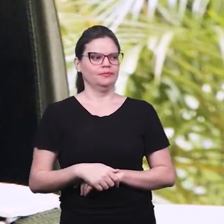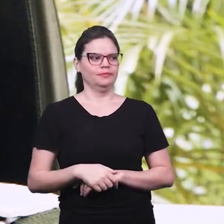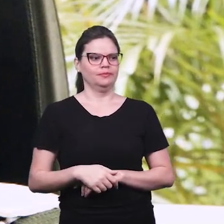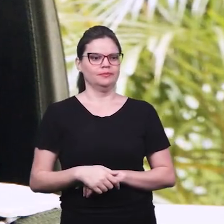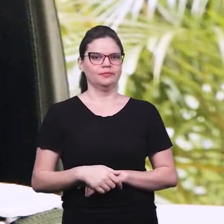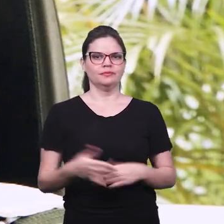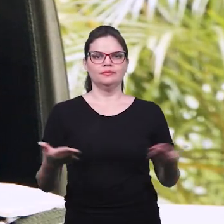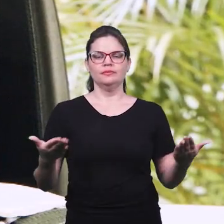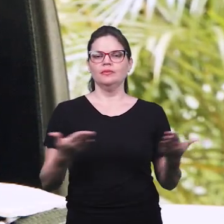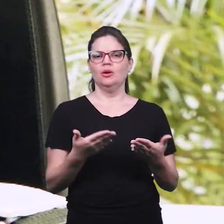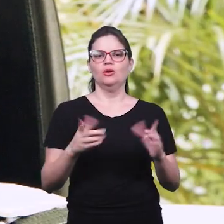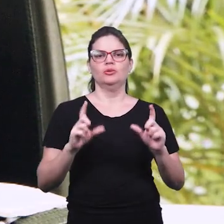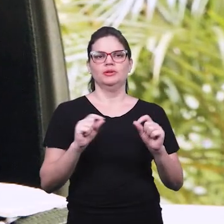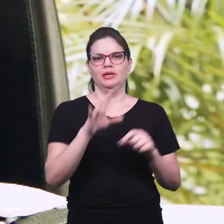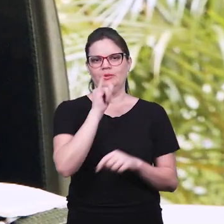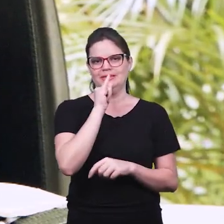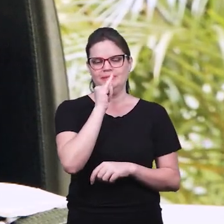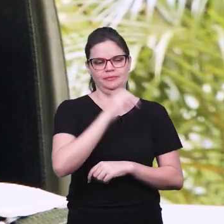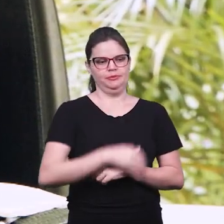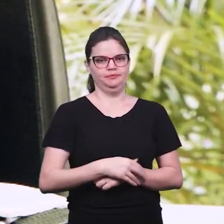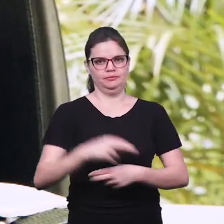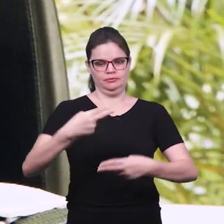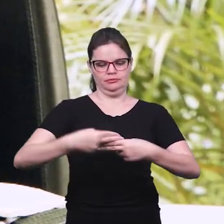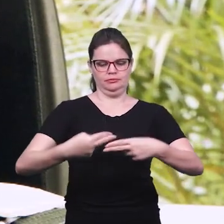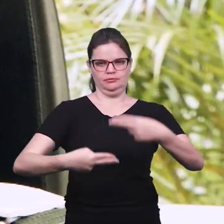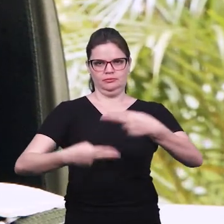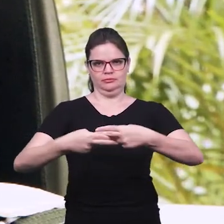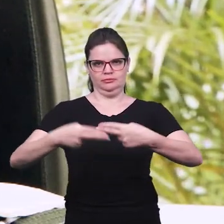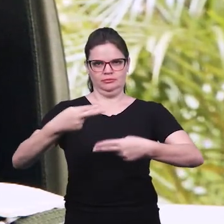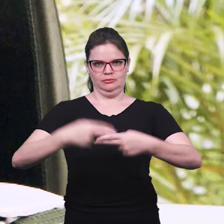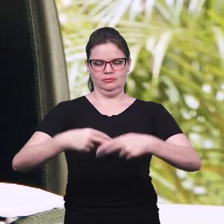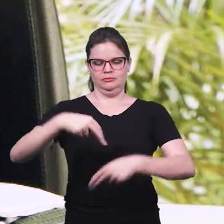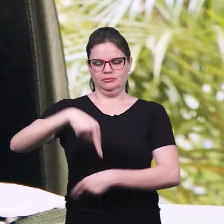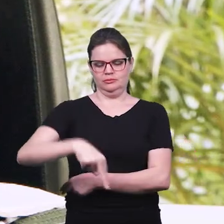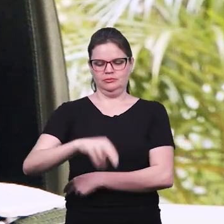Começando aqui, por exemplo, em Neemias. Neemias